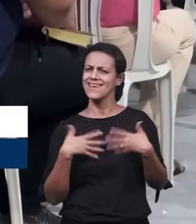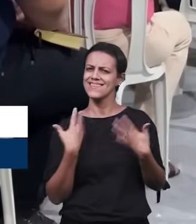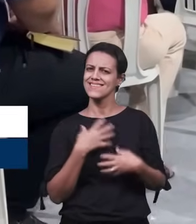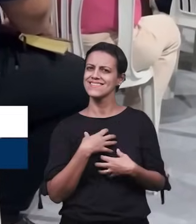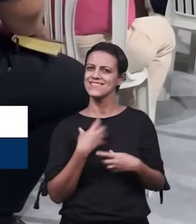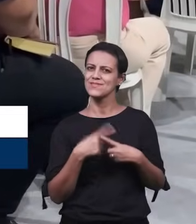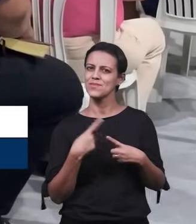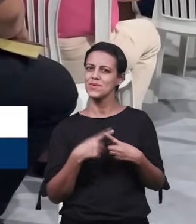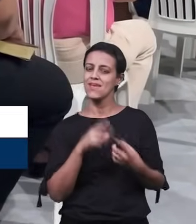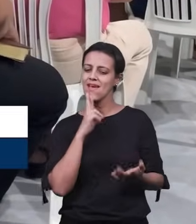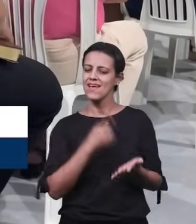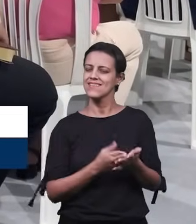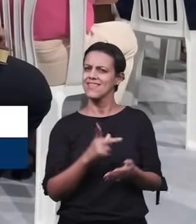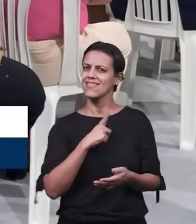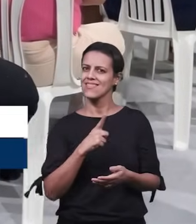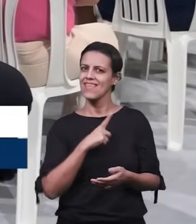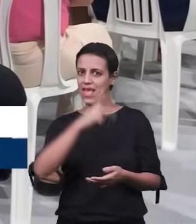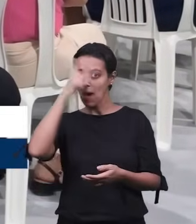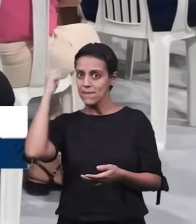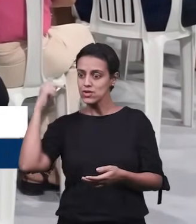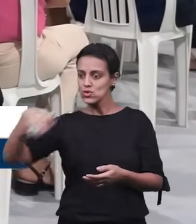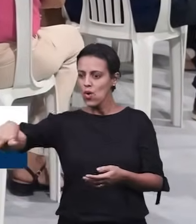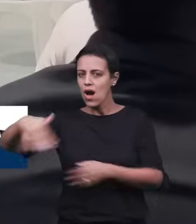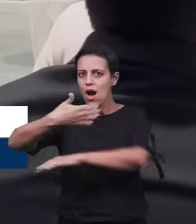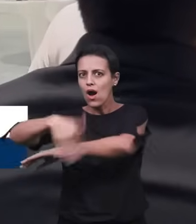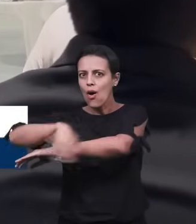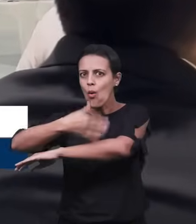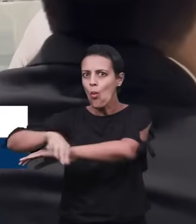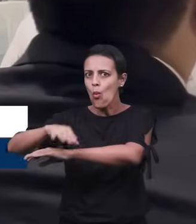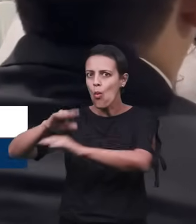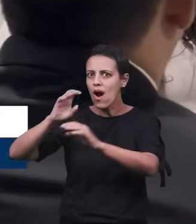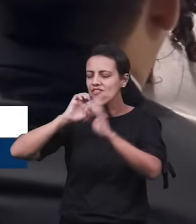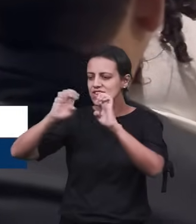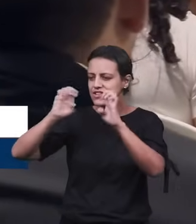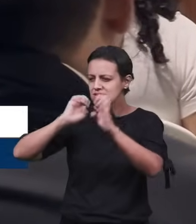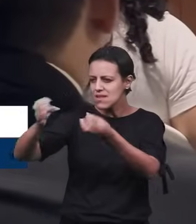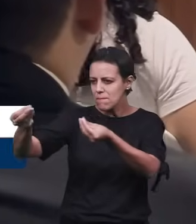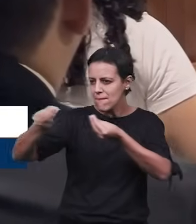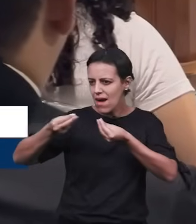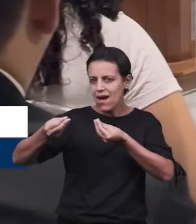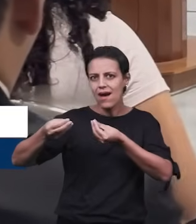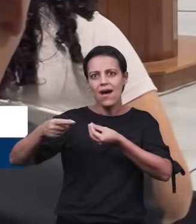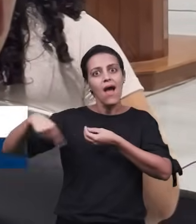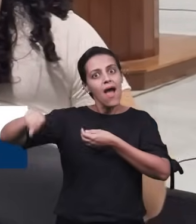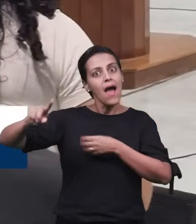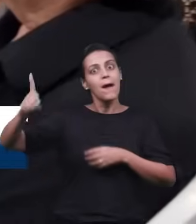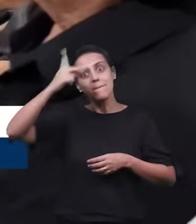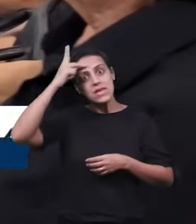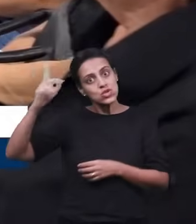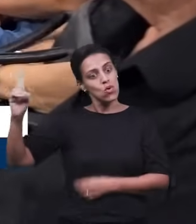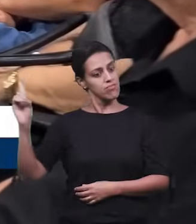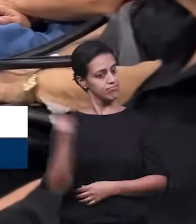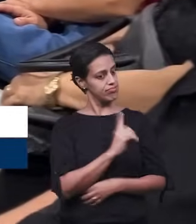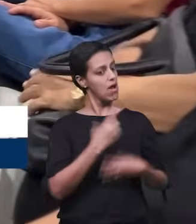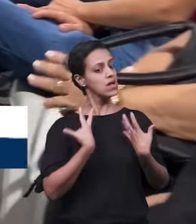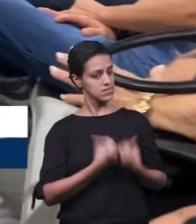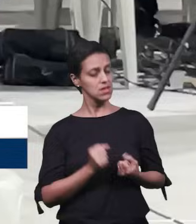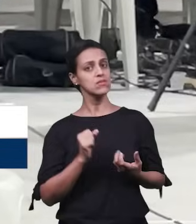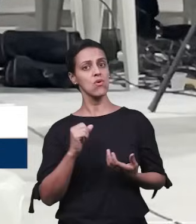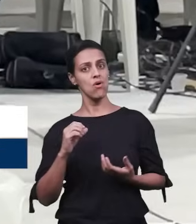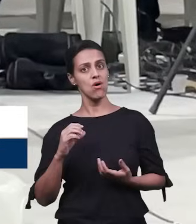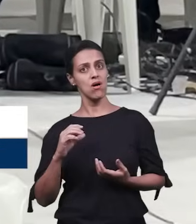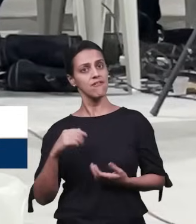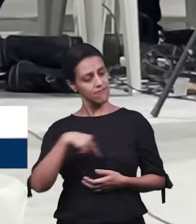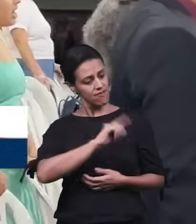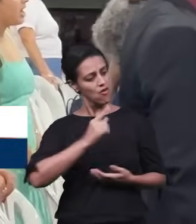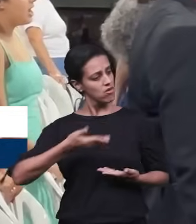durante a cantata, realizada mais cedo naquele dia, aceitaram o convite e foram ao culto. A mensagem trazida falou a respeito da